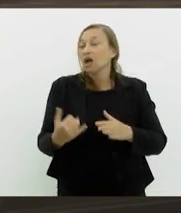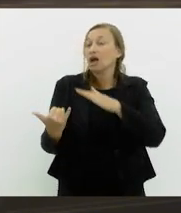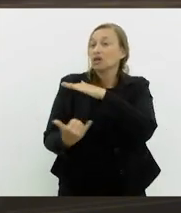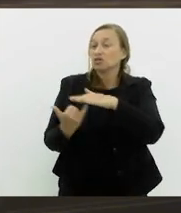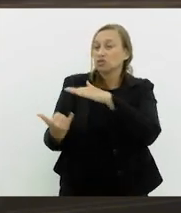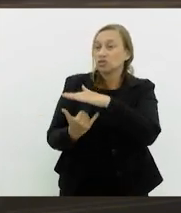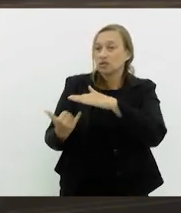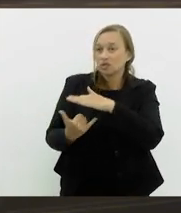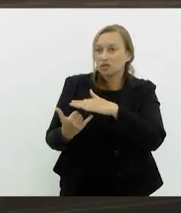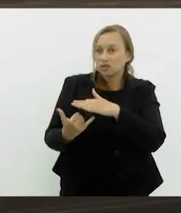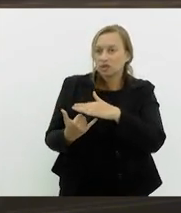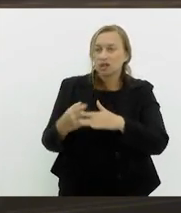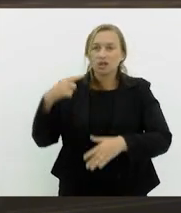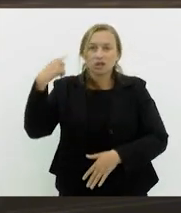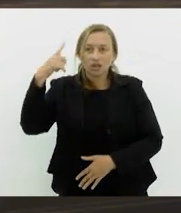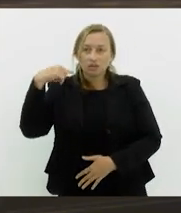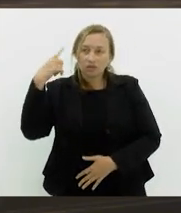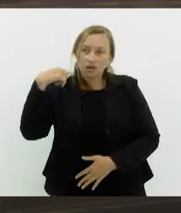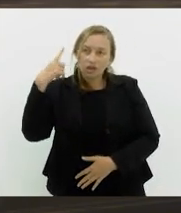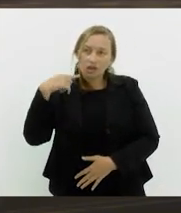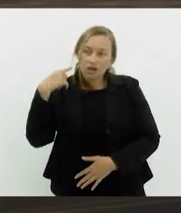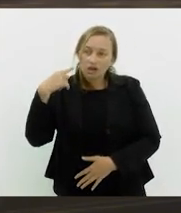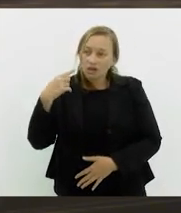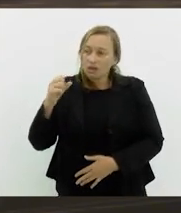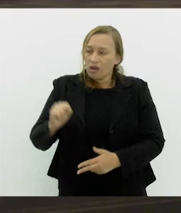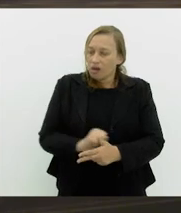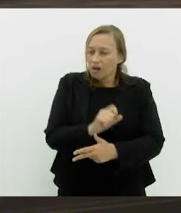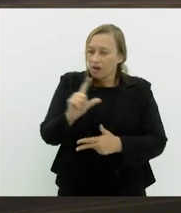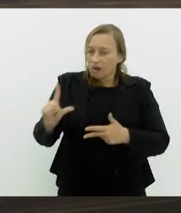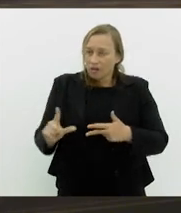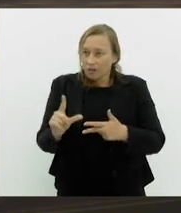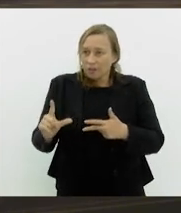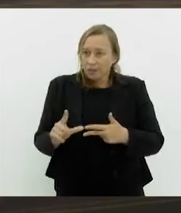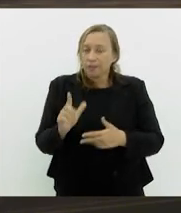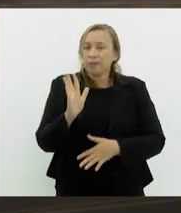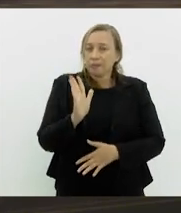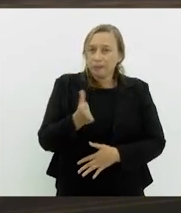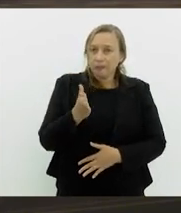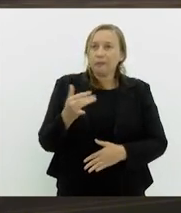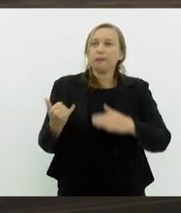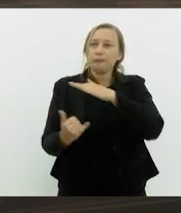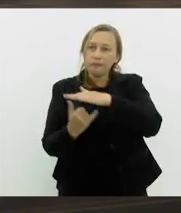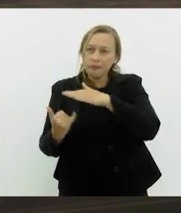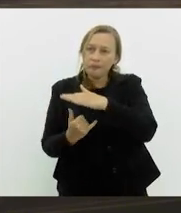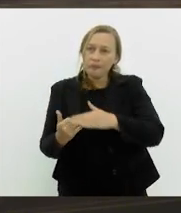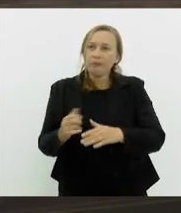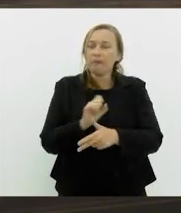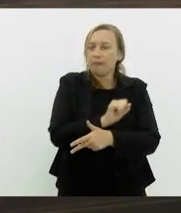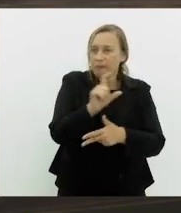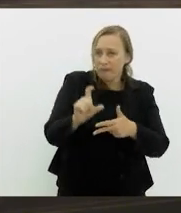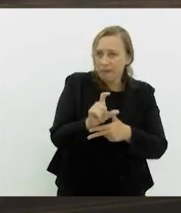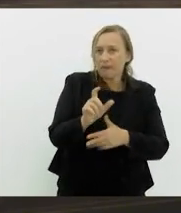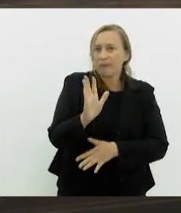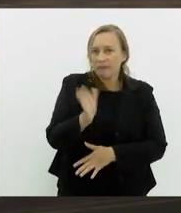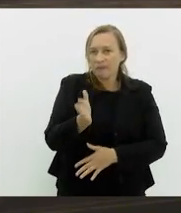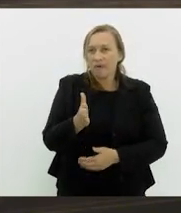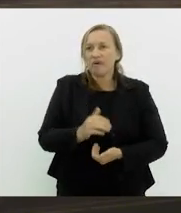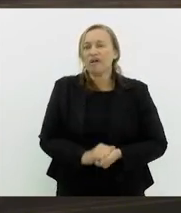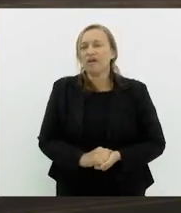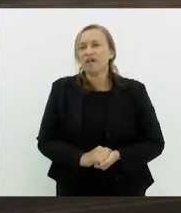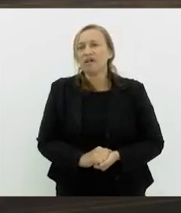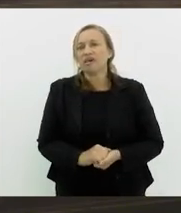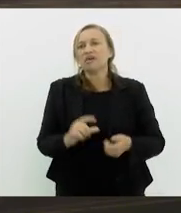advocacia pública do Poder Legislativo, assim como já se institucionalizou a do Executivo por estar ali no